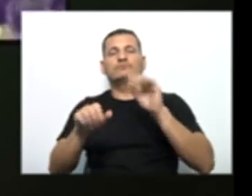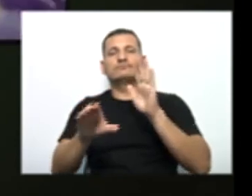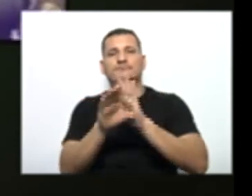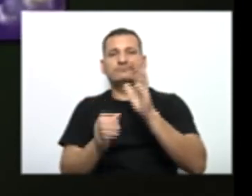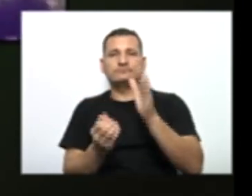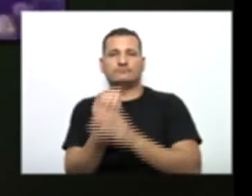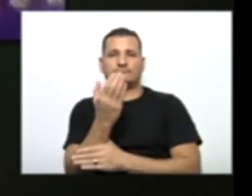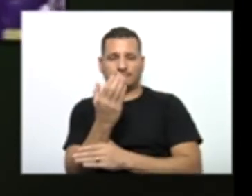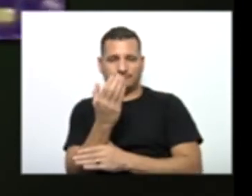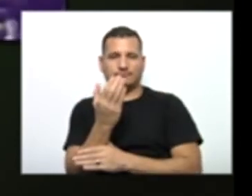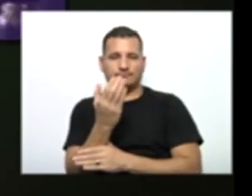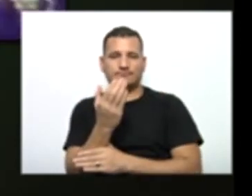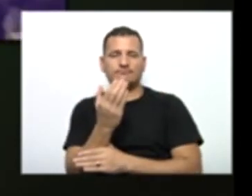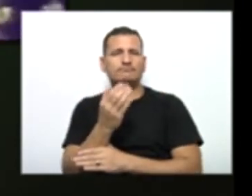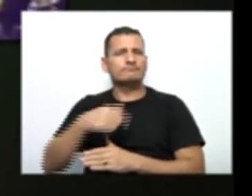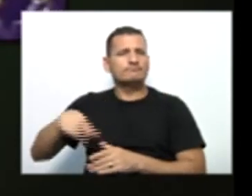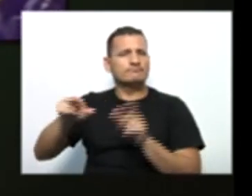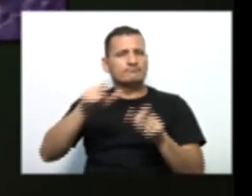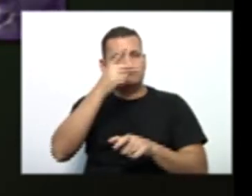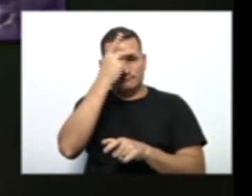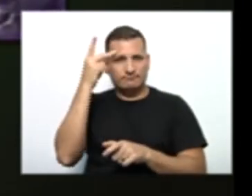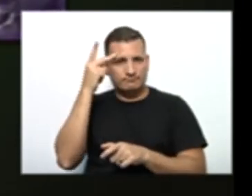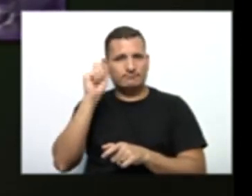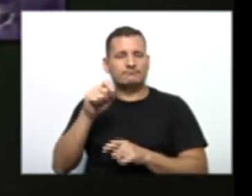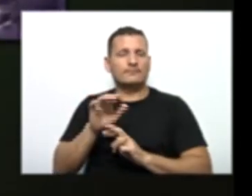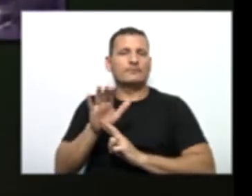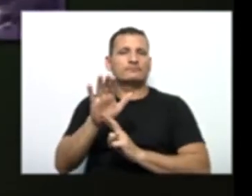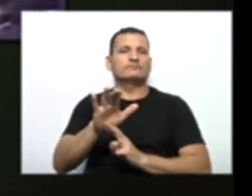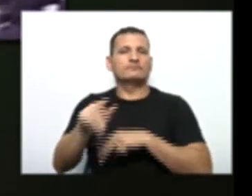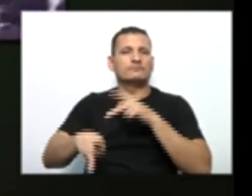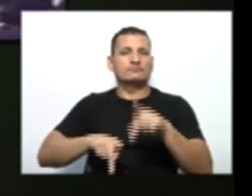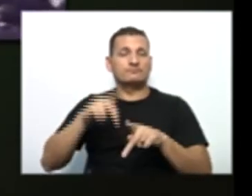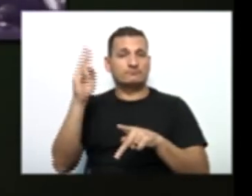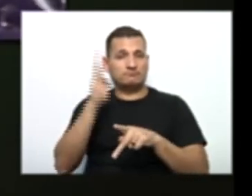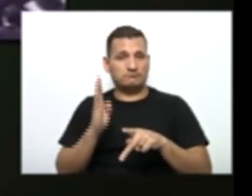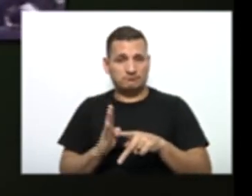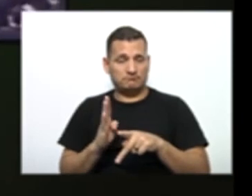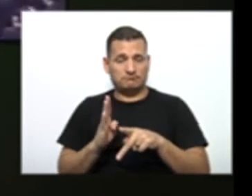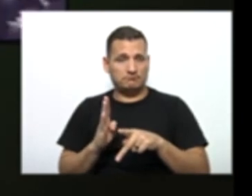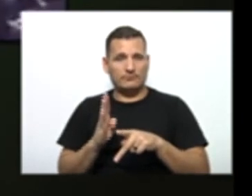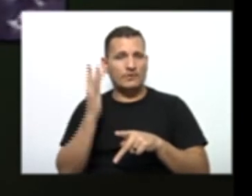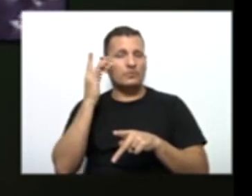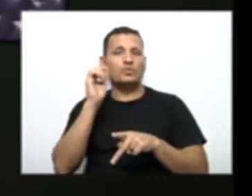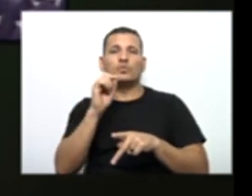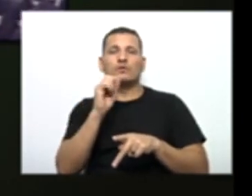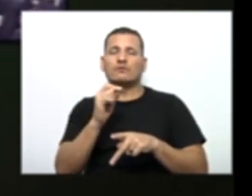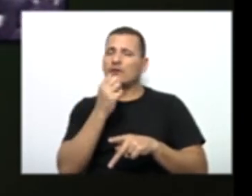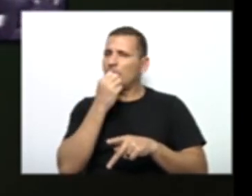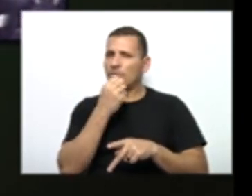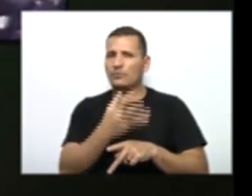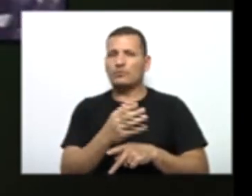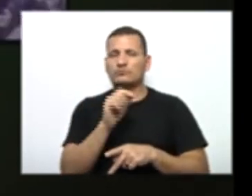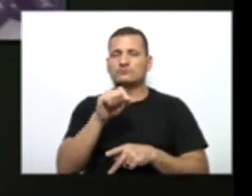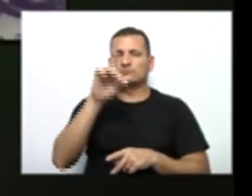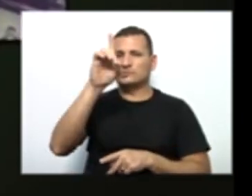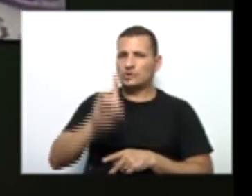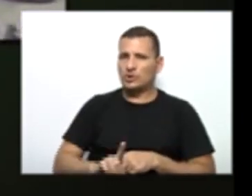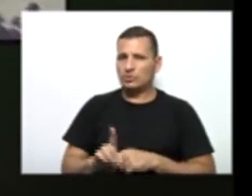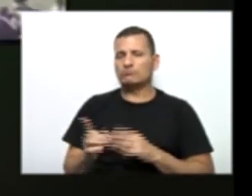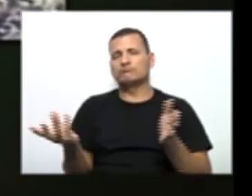nossa Constituição atual, aprovada em 1988, é chamada de Constituição Cidadã. Isso porque